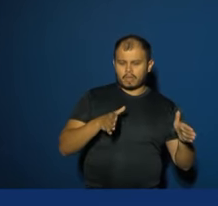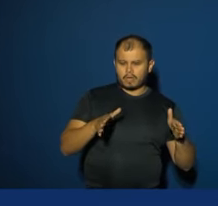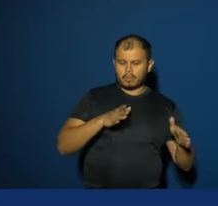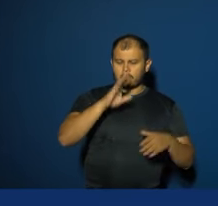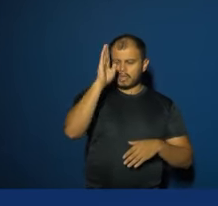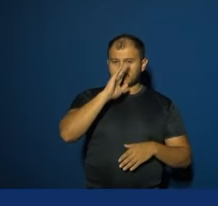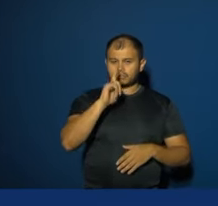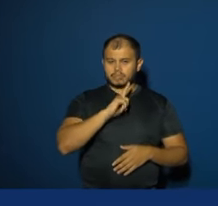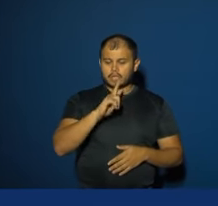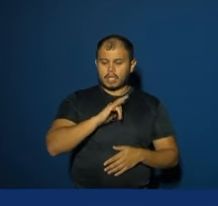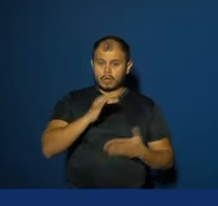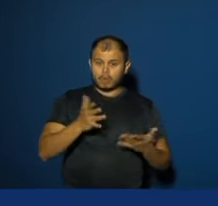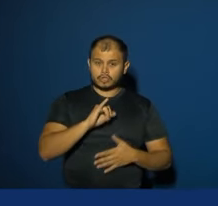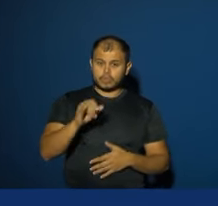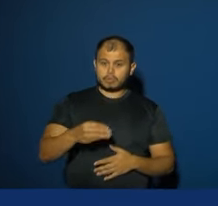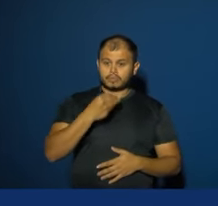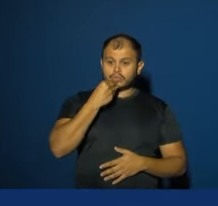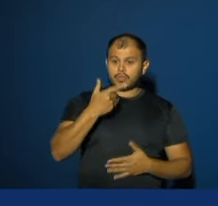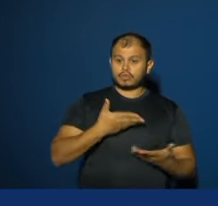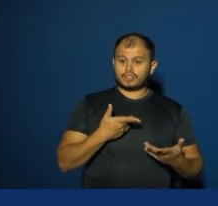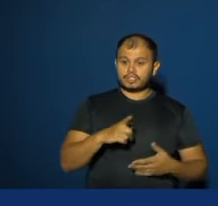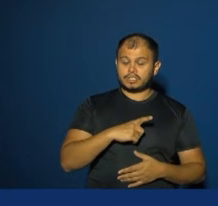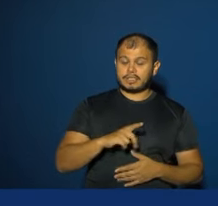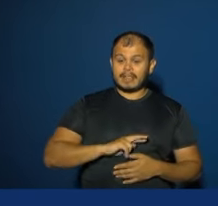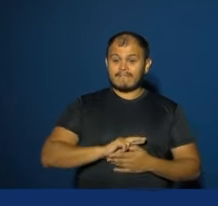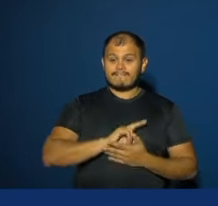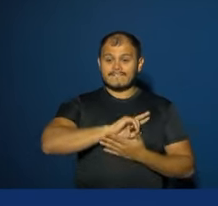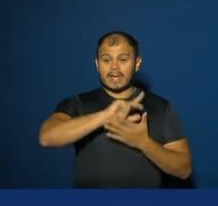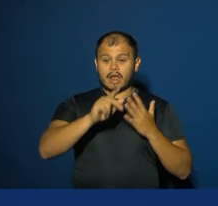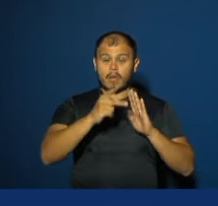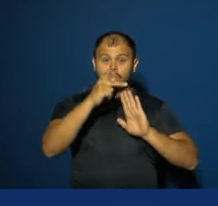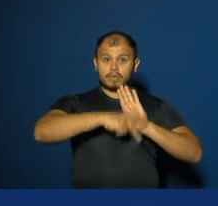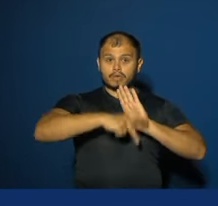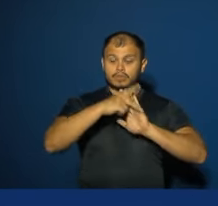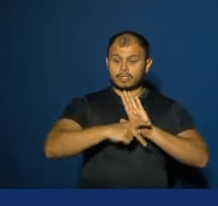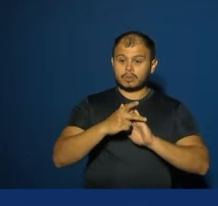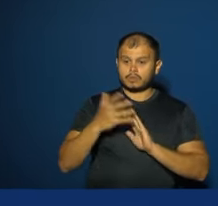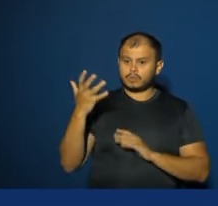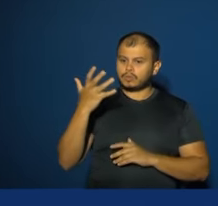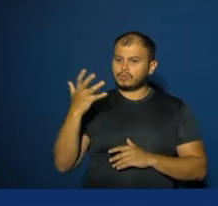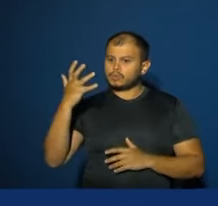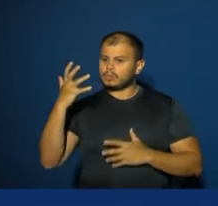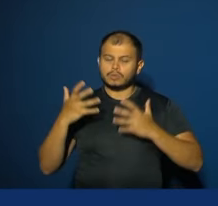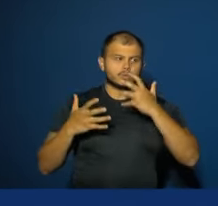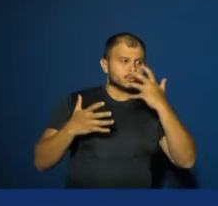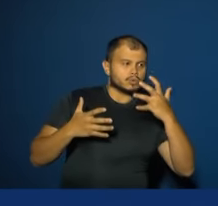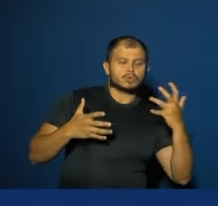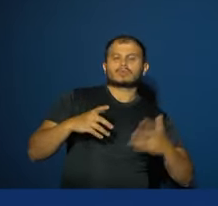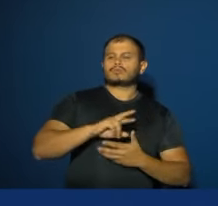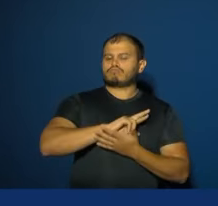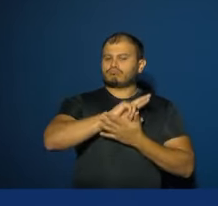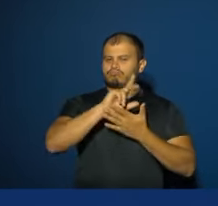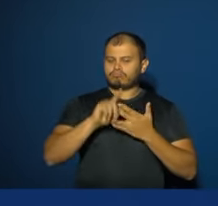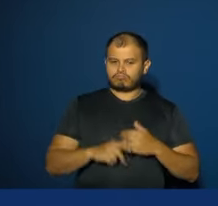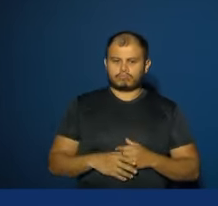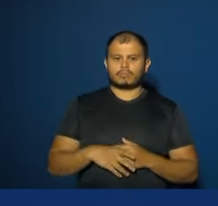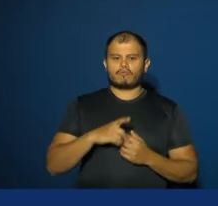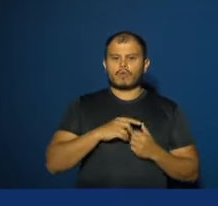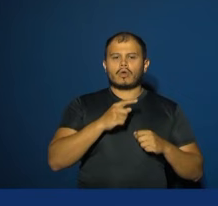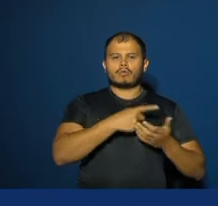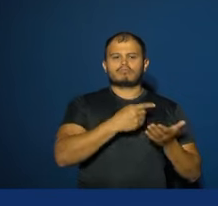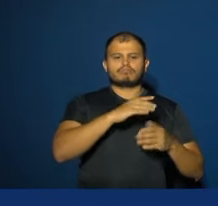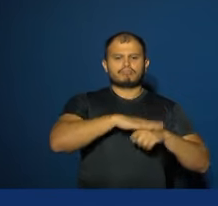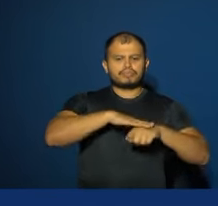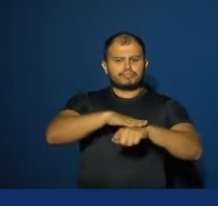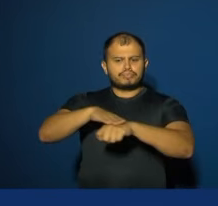uma grande oportunidade tem mesmo a gente tem os projetos mais atrativos do Mundo Brasil já atrai muito capital Internacional e eu fui conversar com as concessionárias